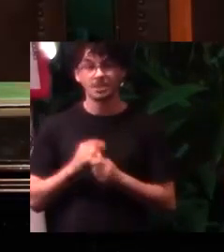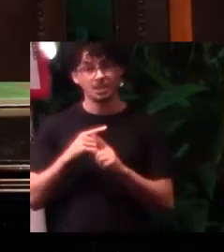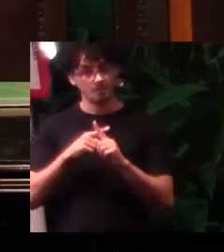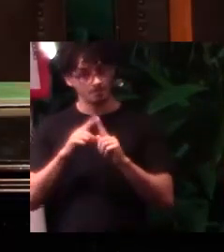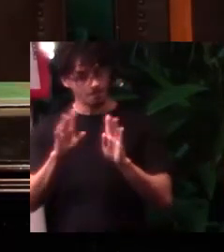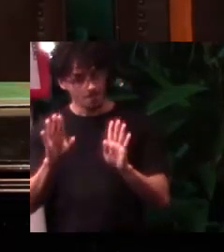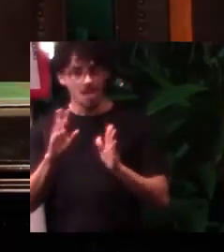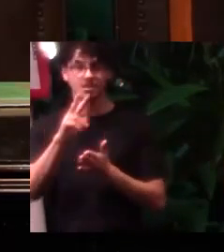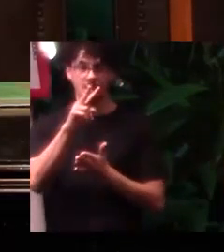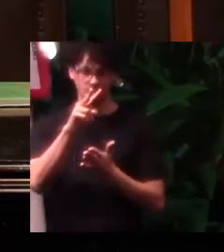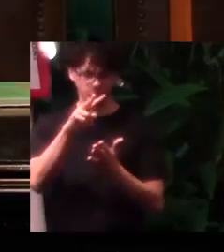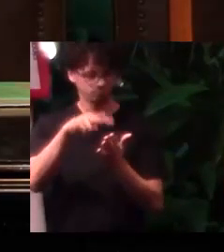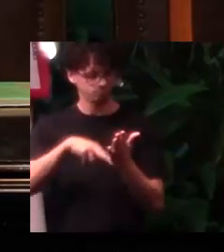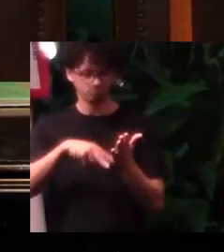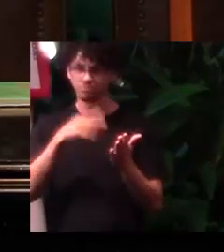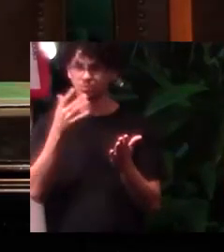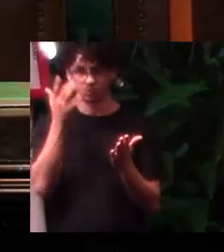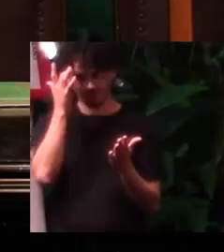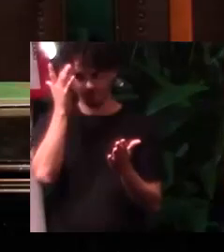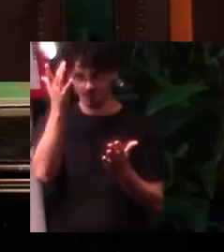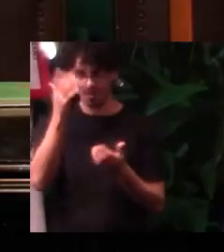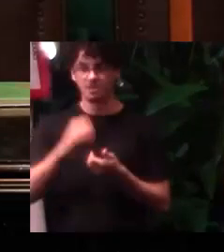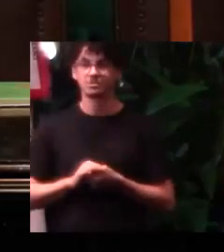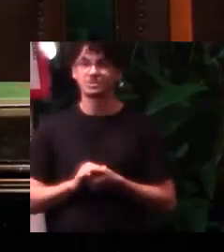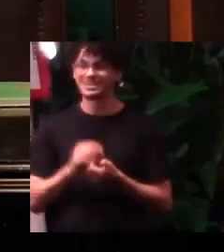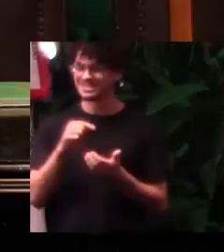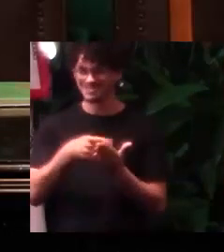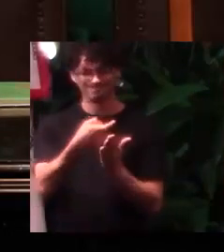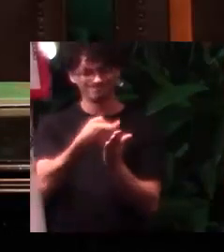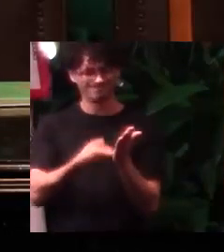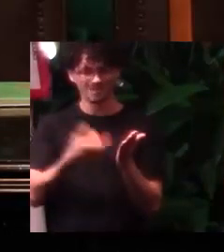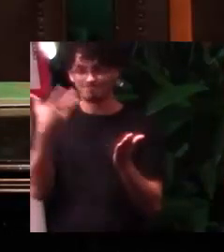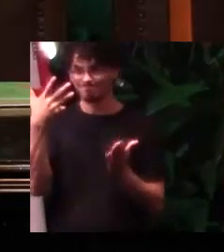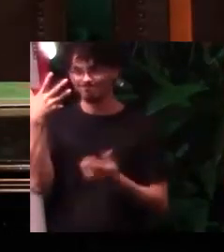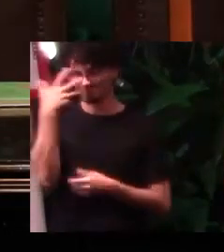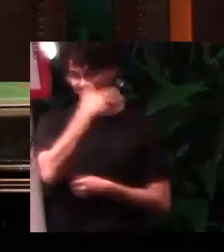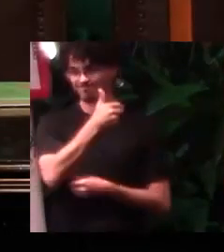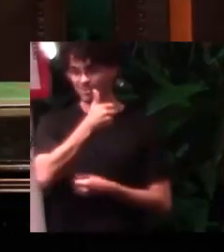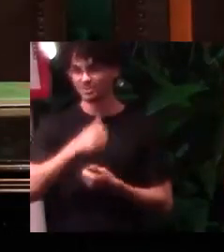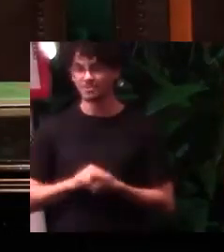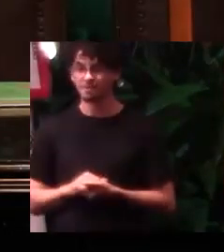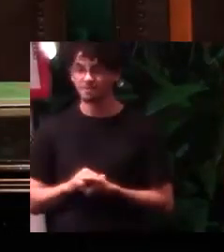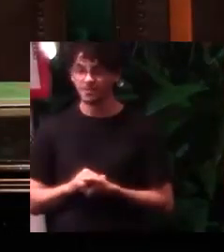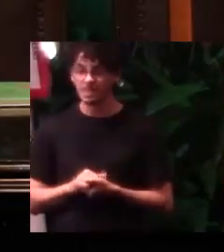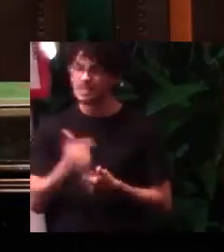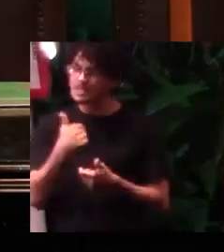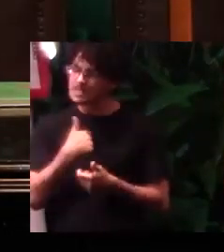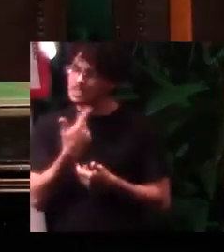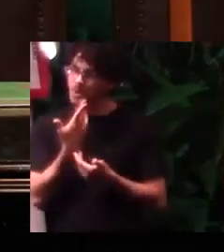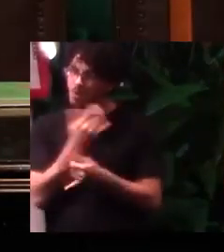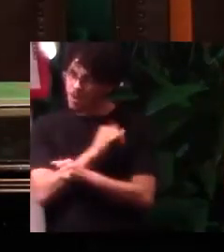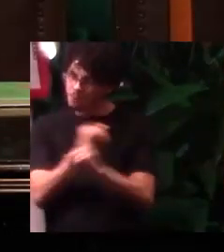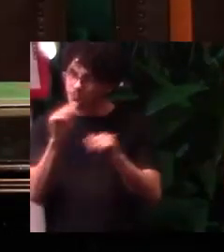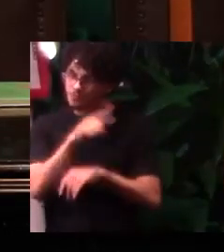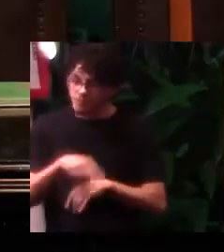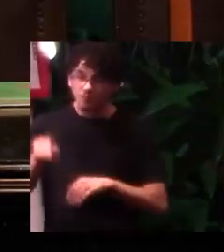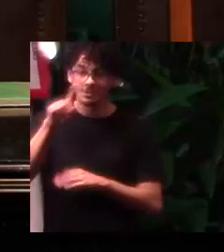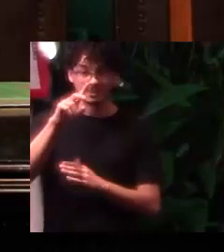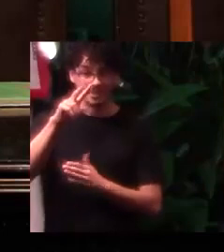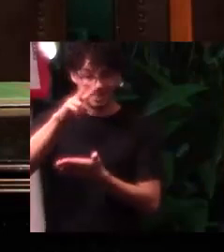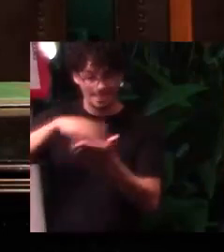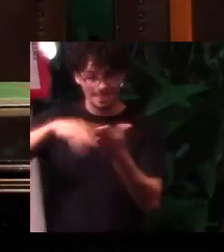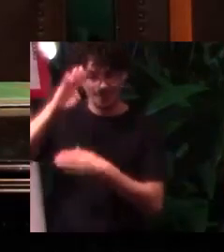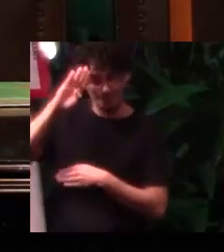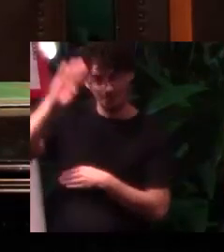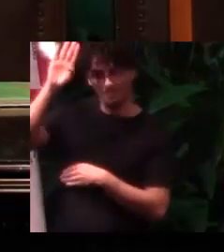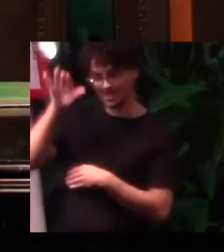bem legível, a meu ver, e um texto belíssimo. E, no caso, eu digo para vocês lerem o literário, e